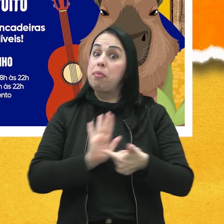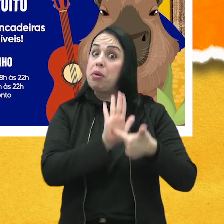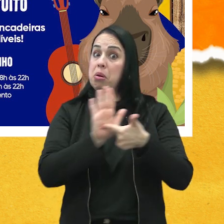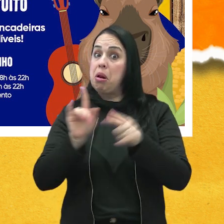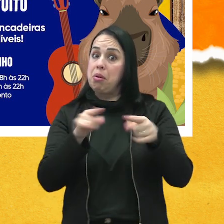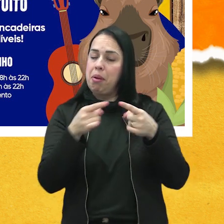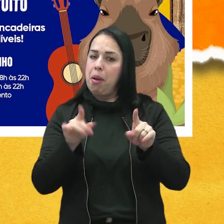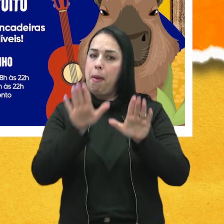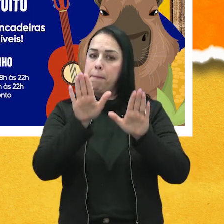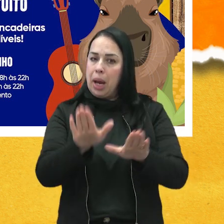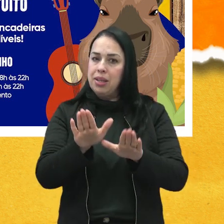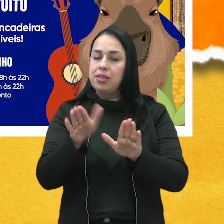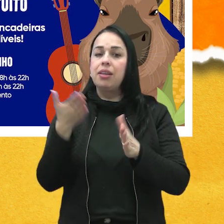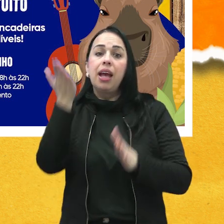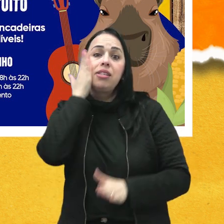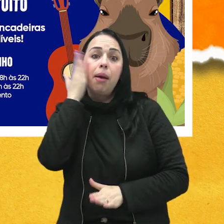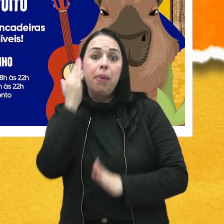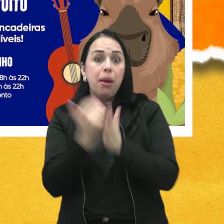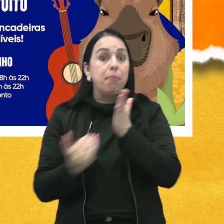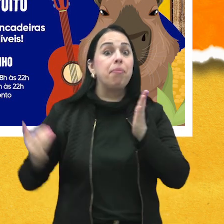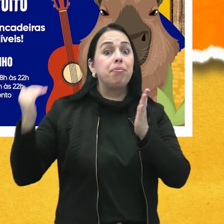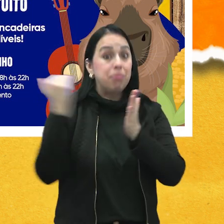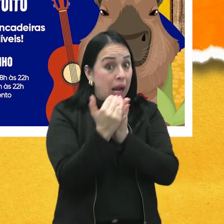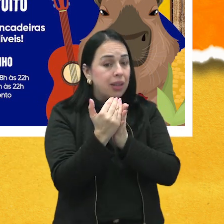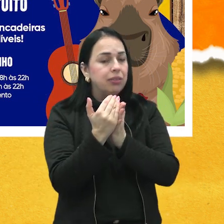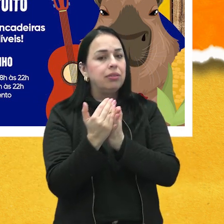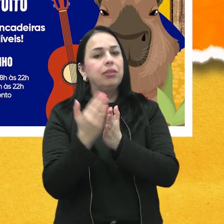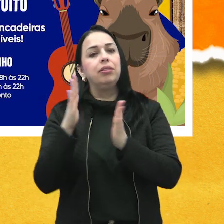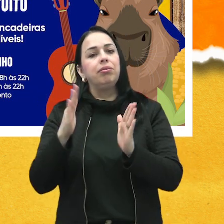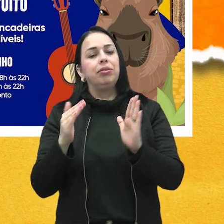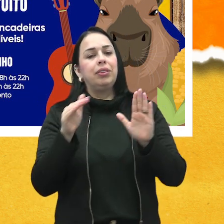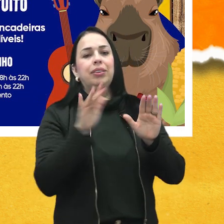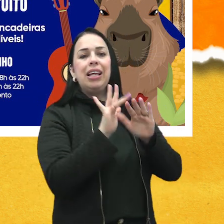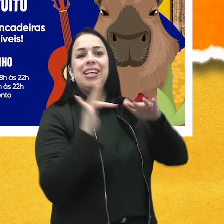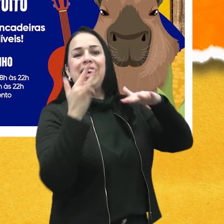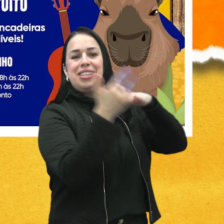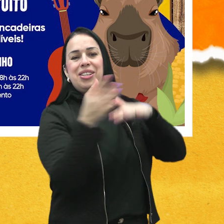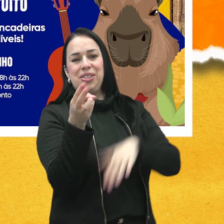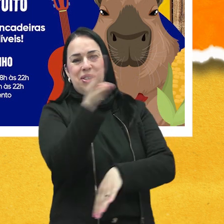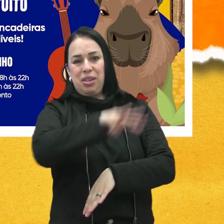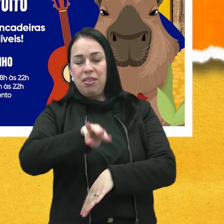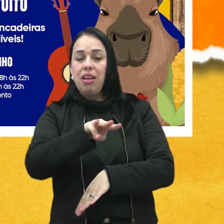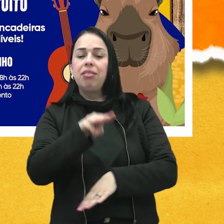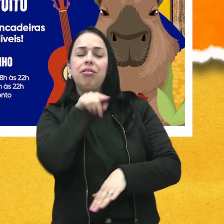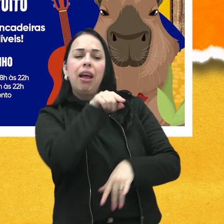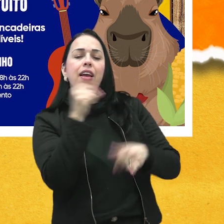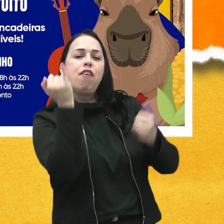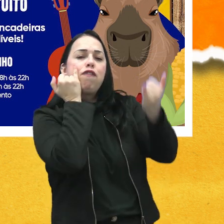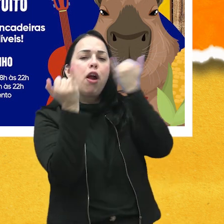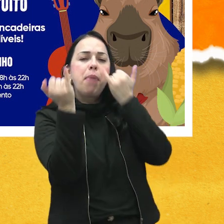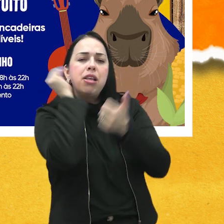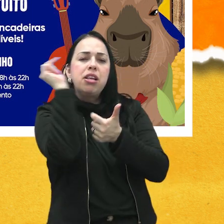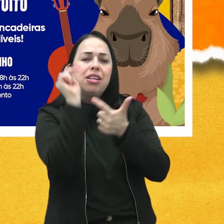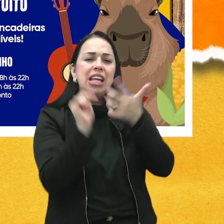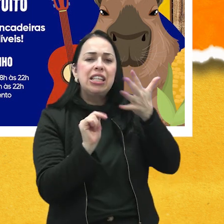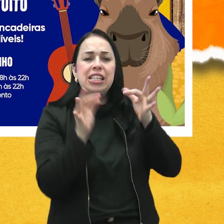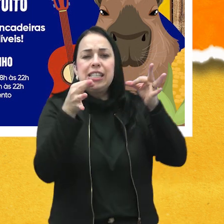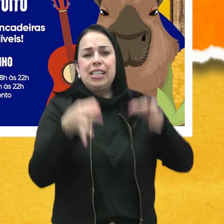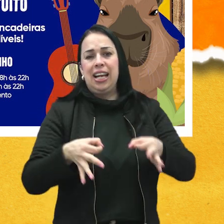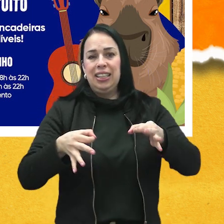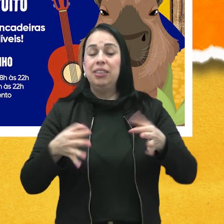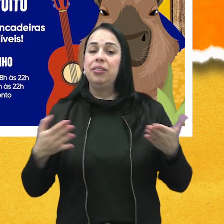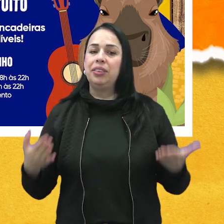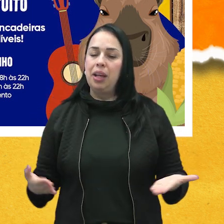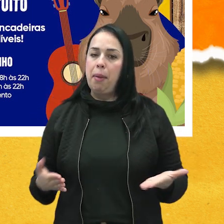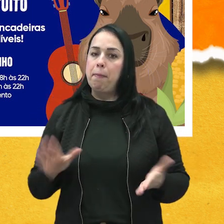apresenta por lá. Mas para conferir as atrações dos próximos dias, é só checar nas redes sociais do shopping, que lá encontra tudo certinho,